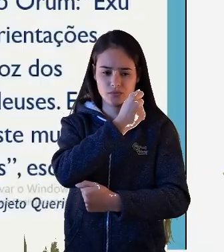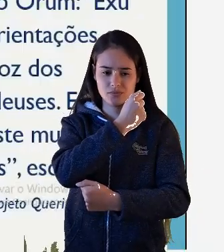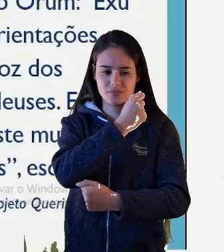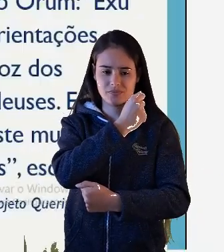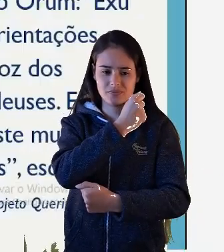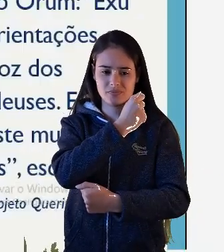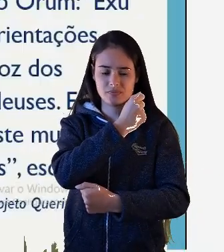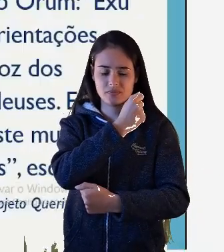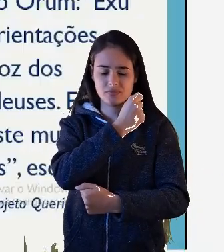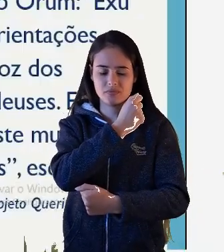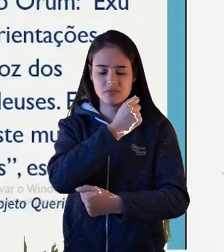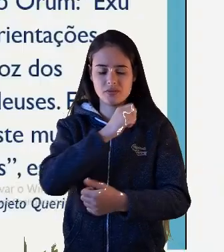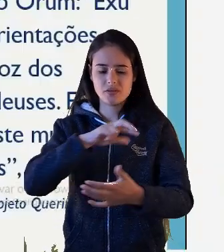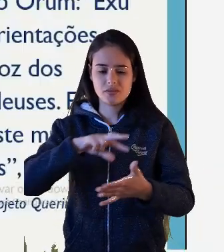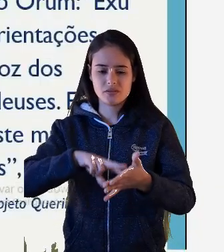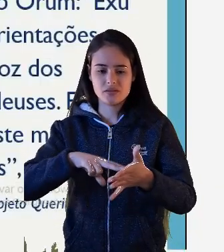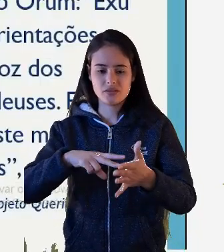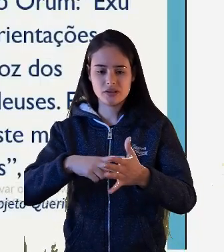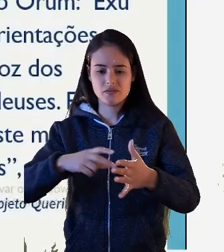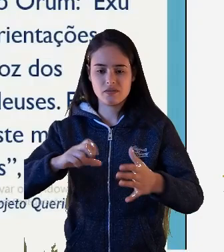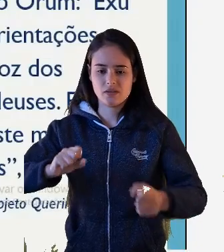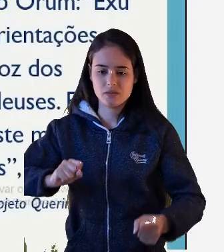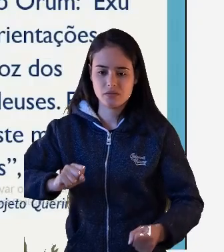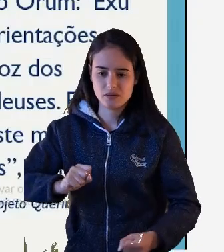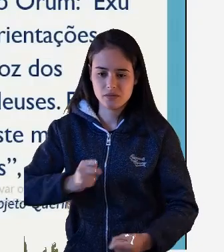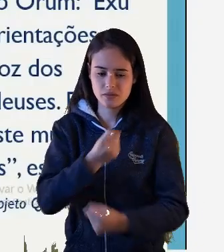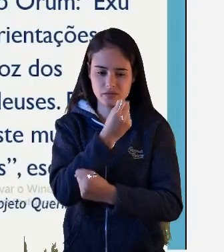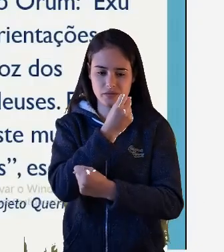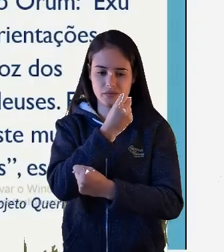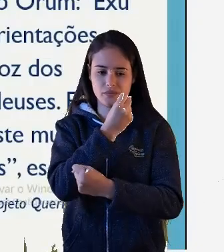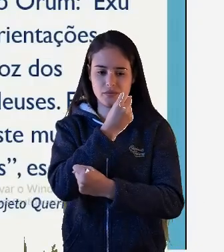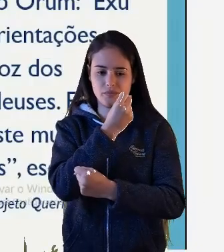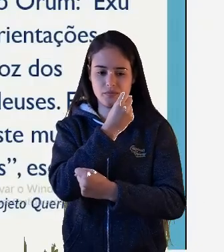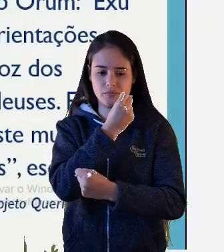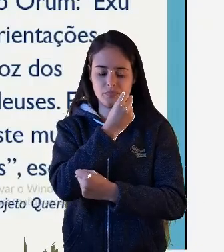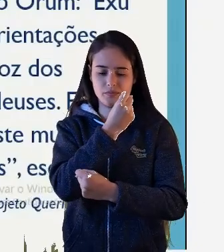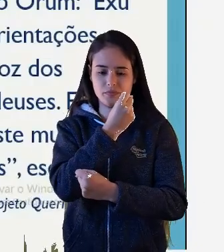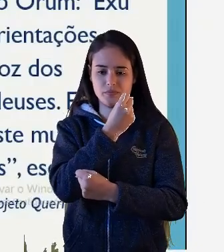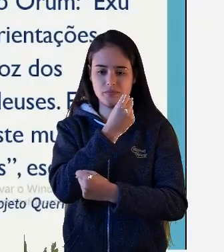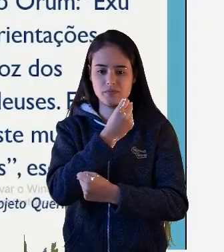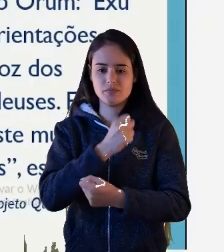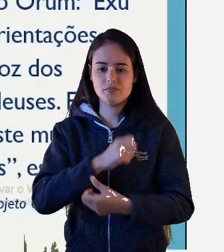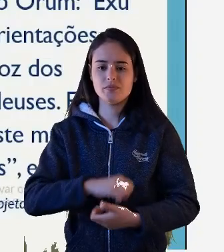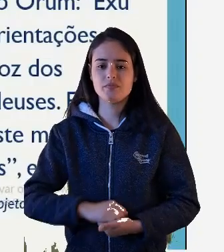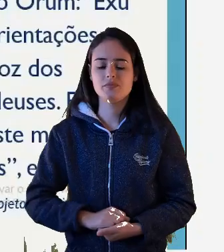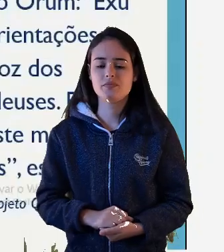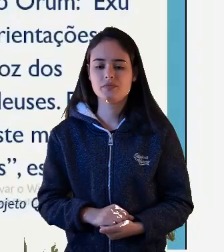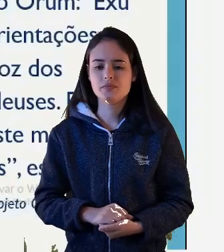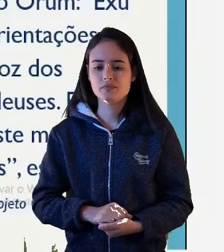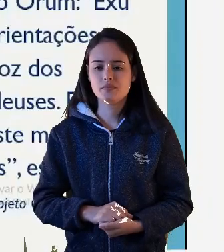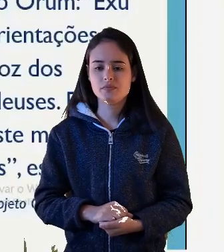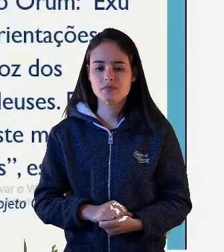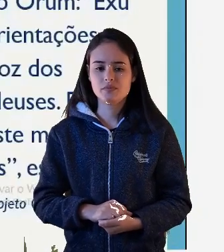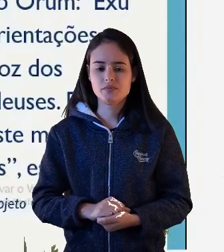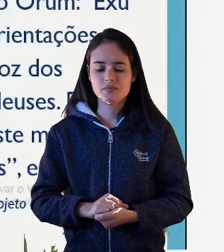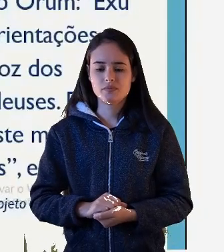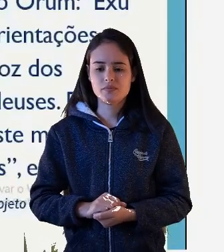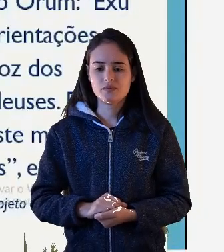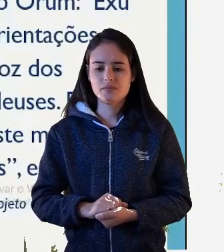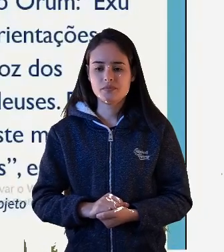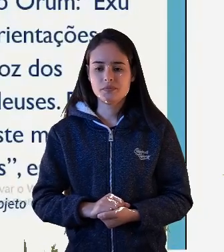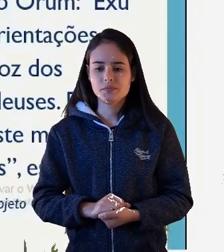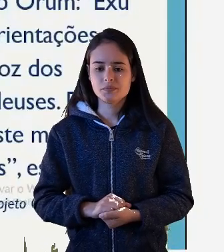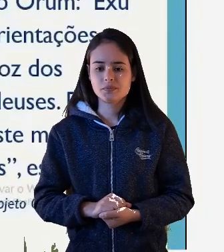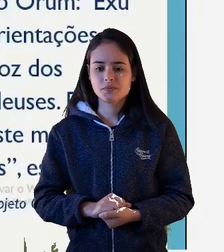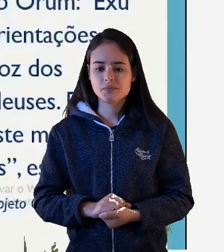greco-romana, né? Até tem uma crônica da Cidinha da Silva, que é uma escritora afro-brasileira, mineira, né? Em que